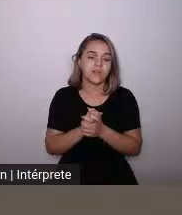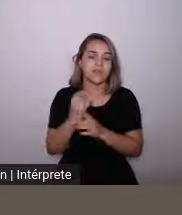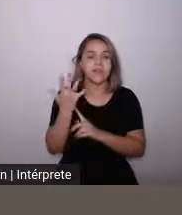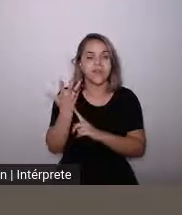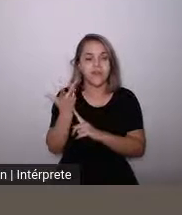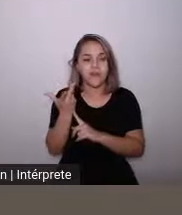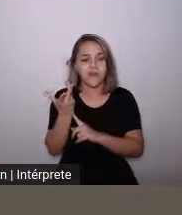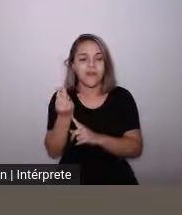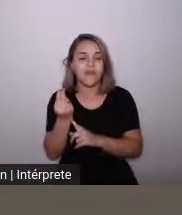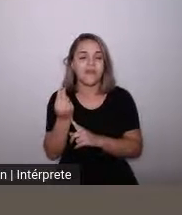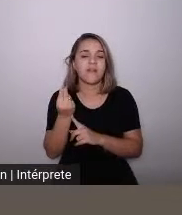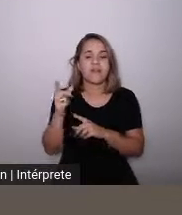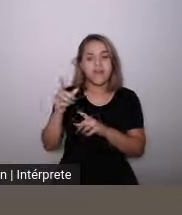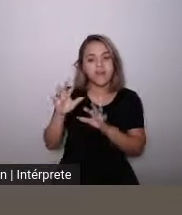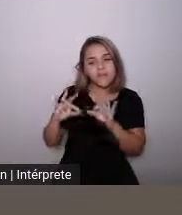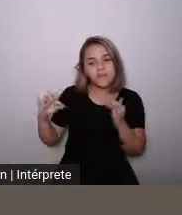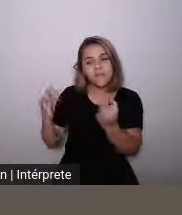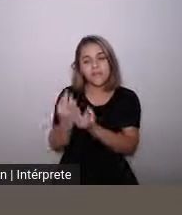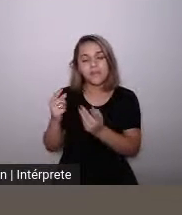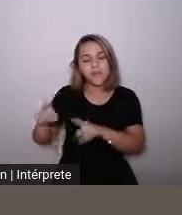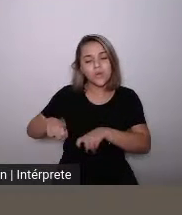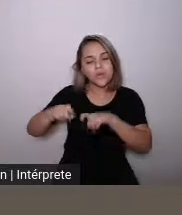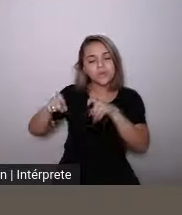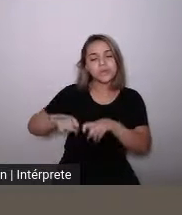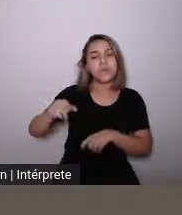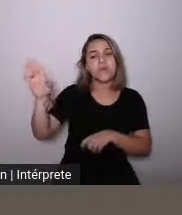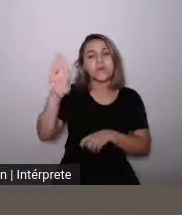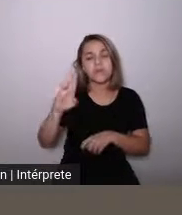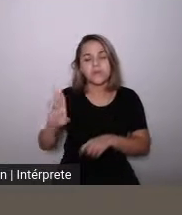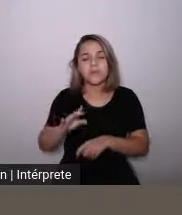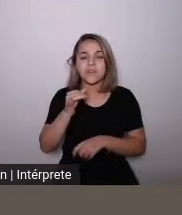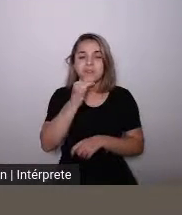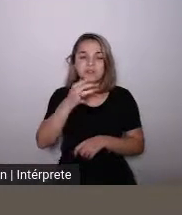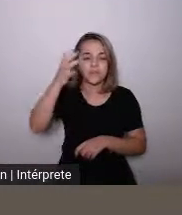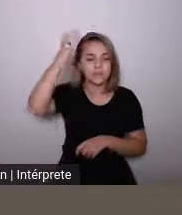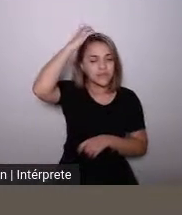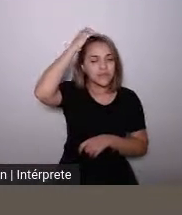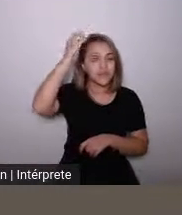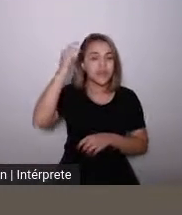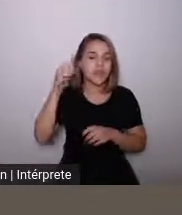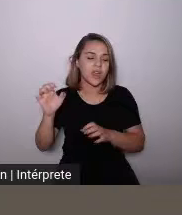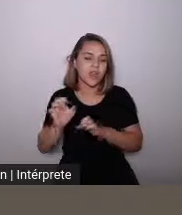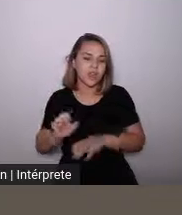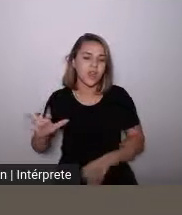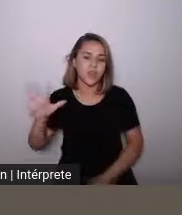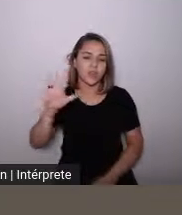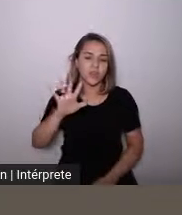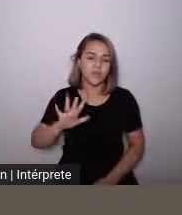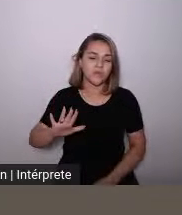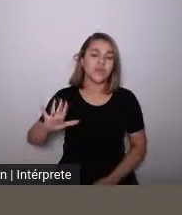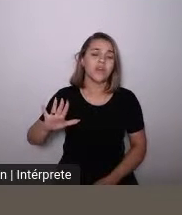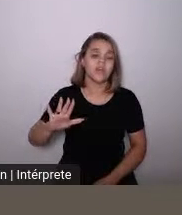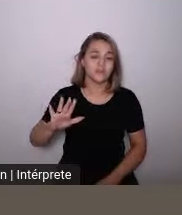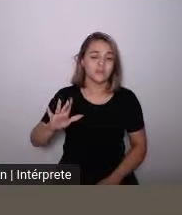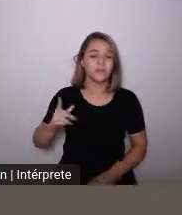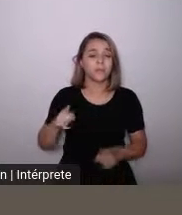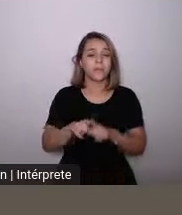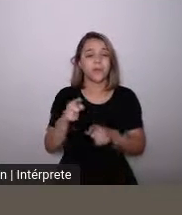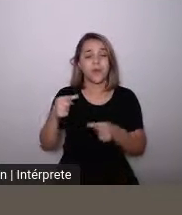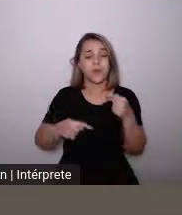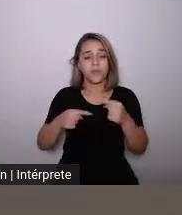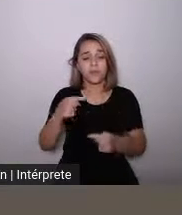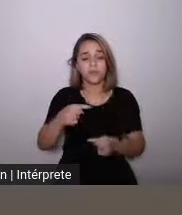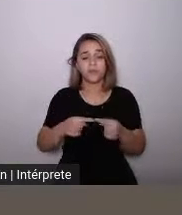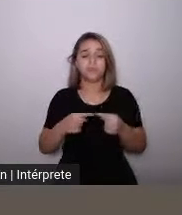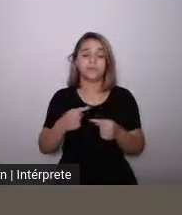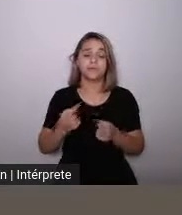Nas famílias rurais brasileiras, como na nobreza europeia, ambas em declínio, emerge, a partir da perda do poder político e econômico, uma estetização